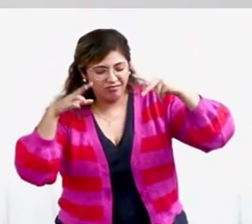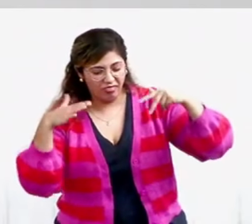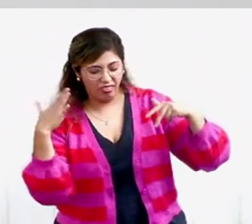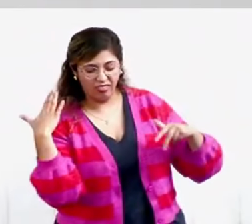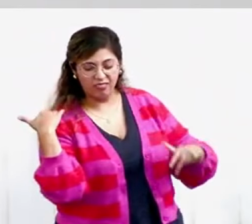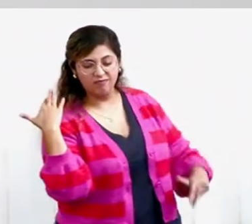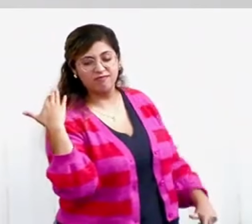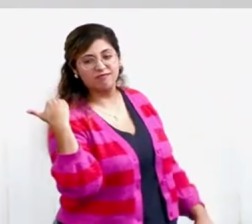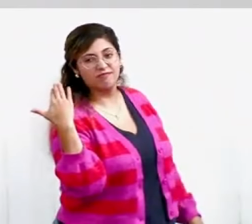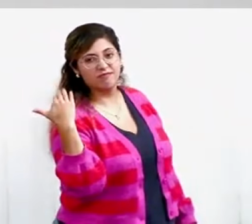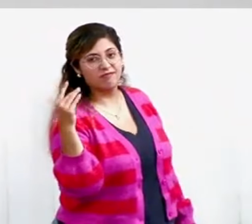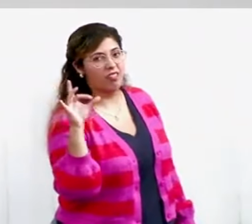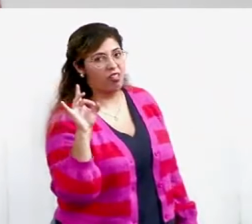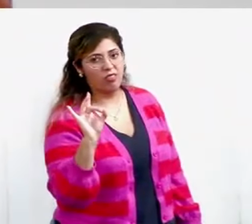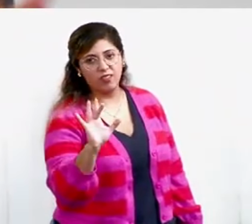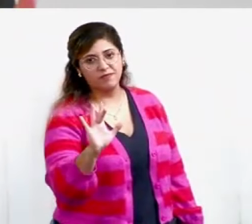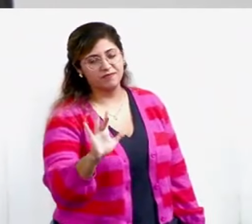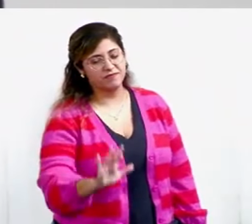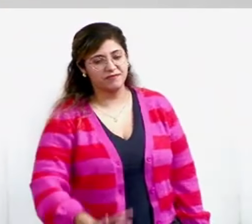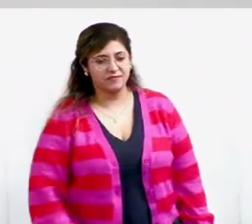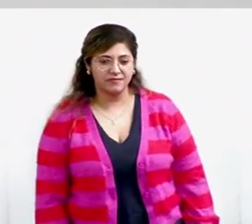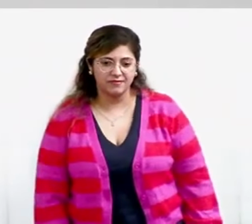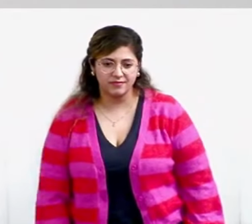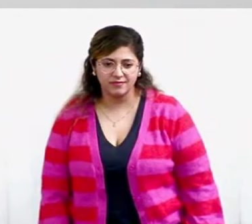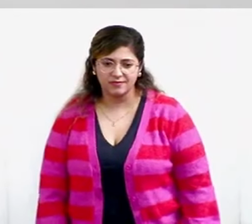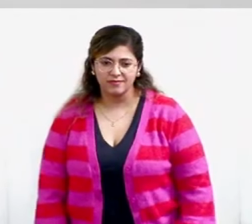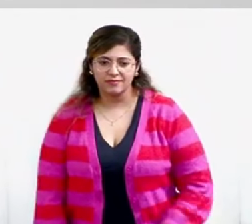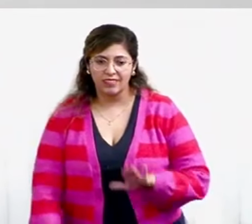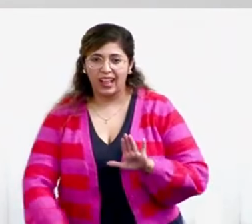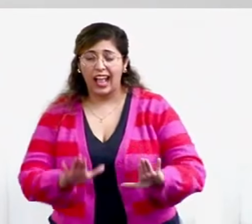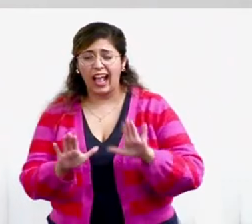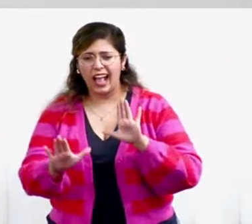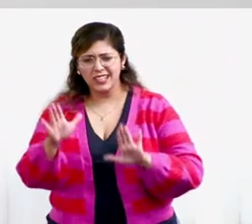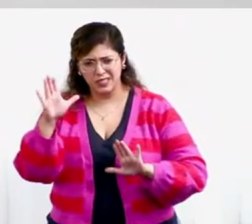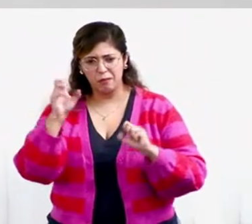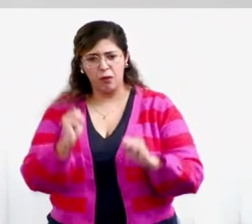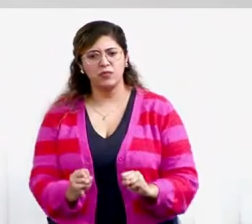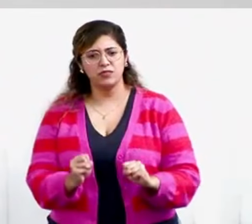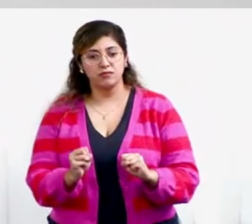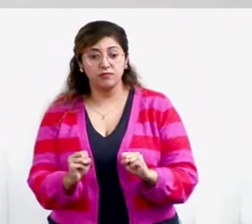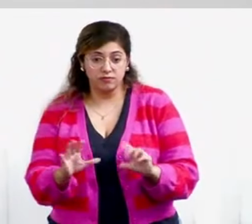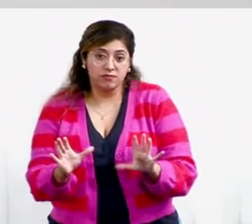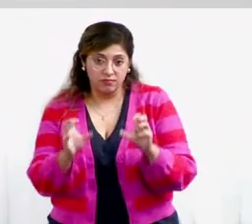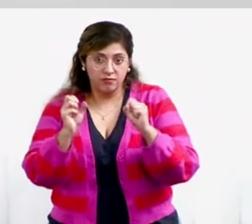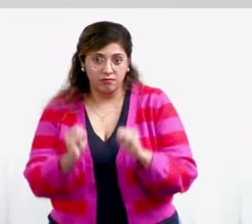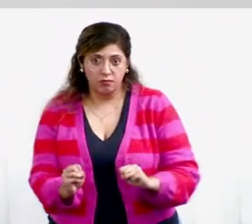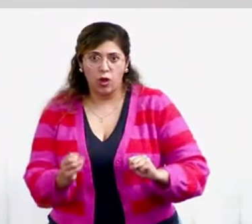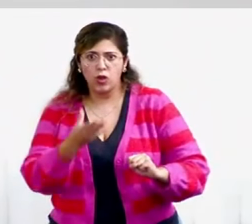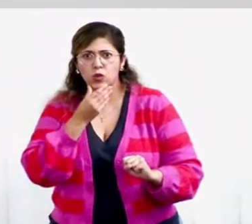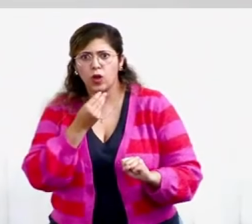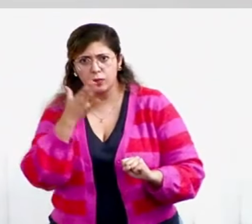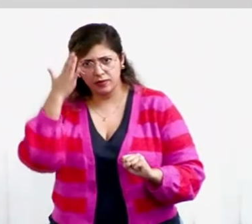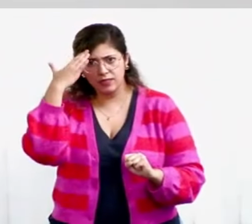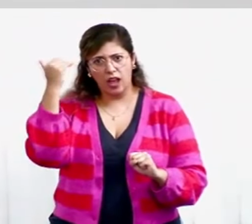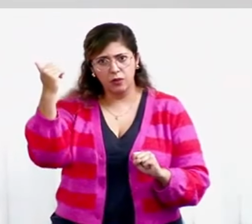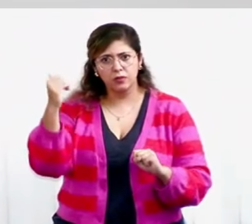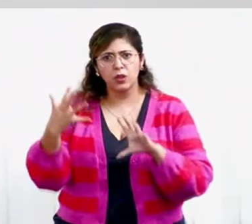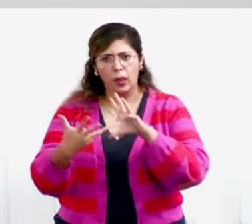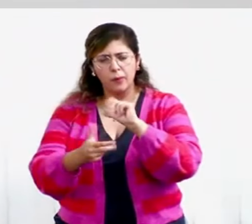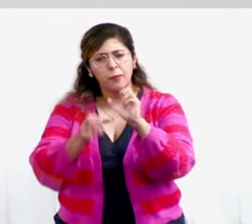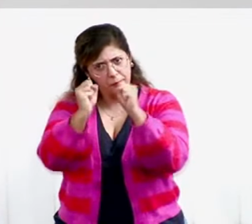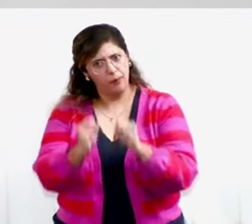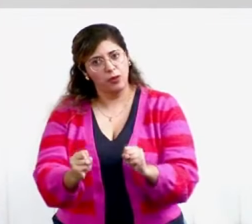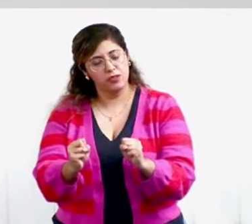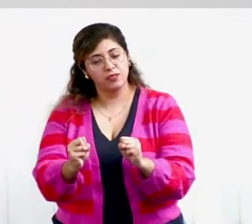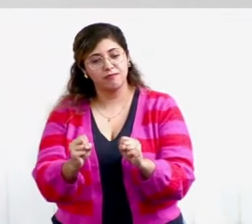Então os homens podem mostrar um certo tipo de sabedoria humana, mas as aplicações de toda a